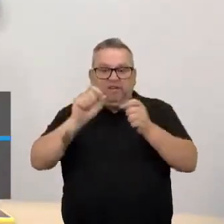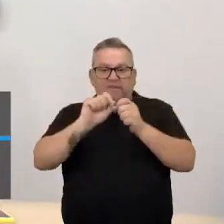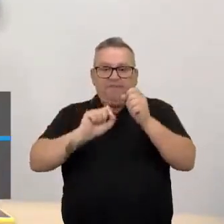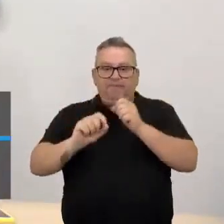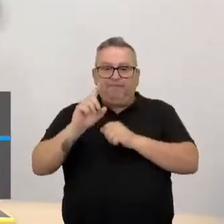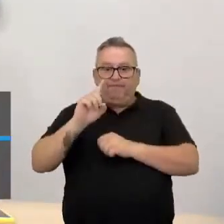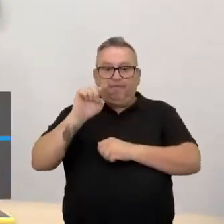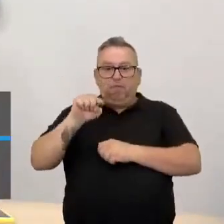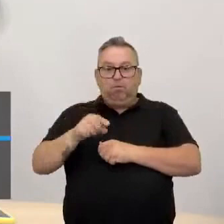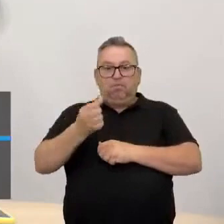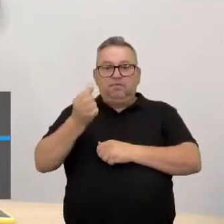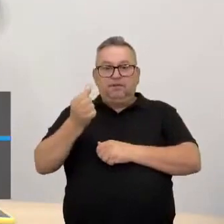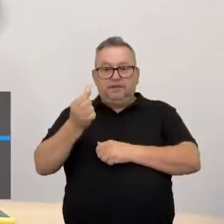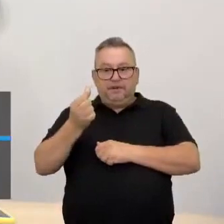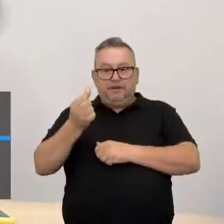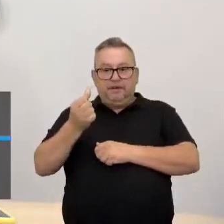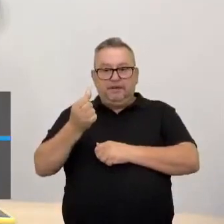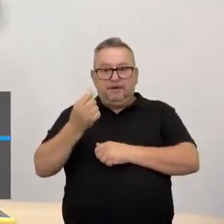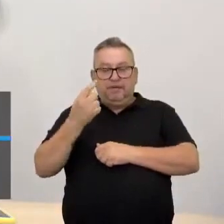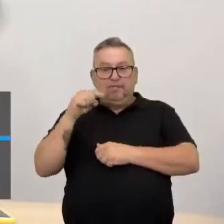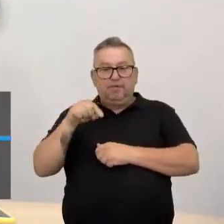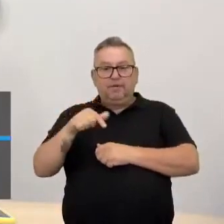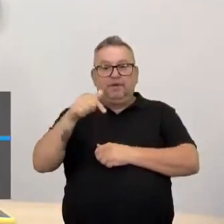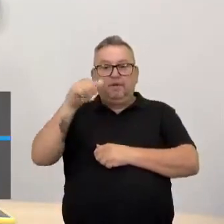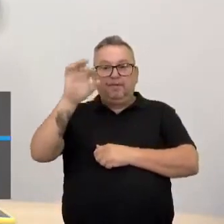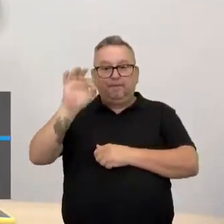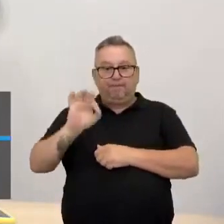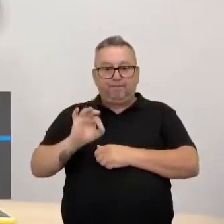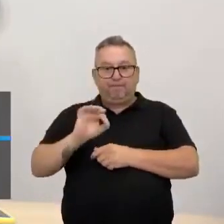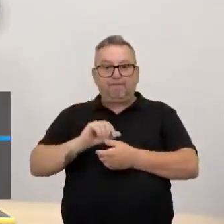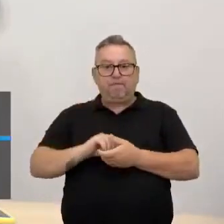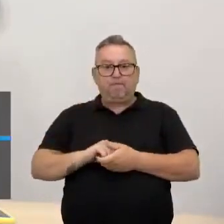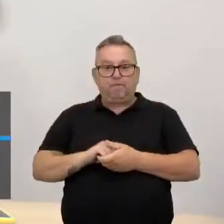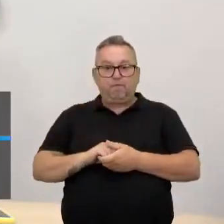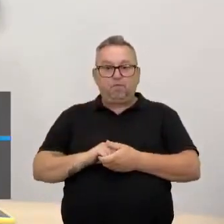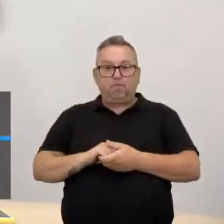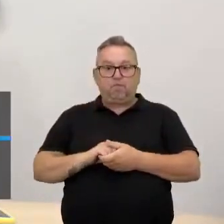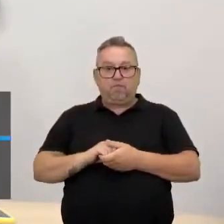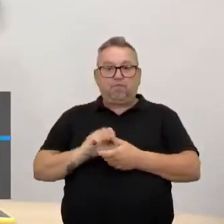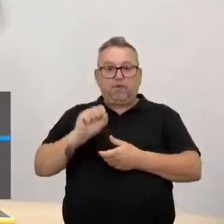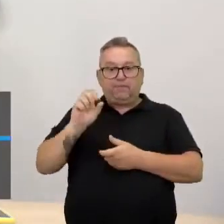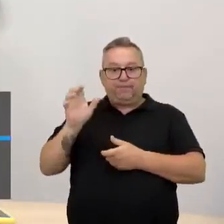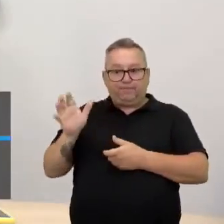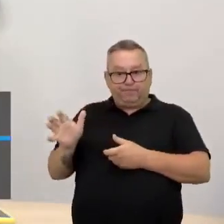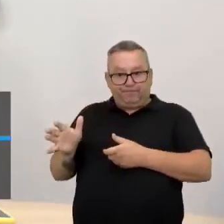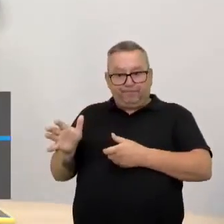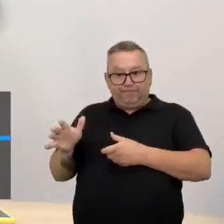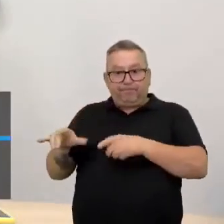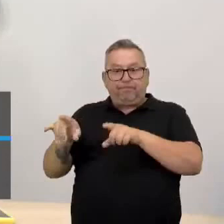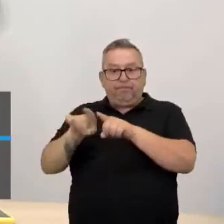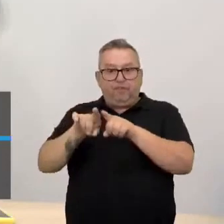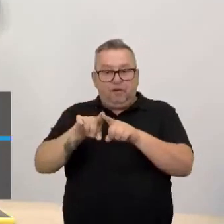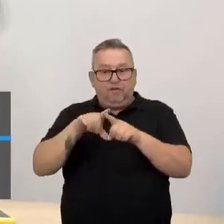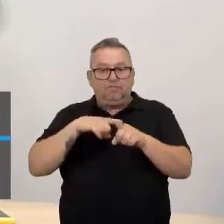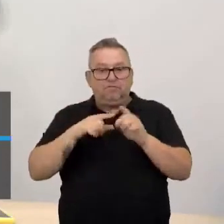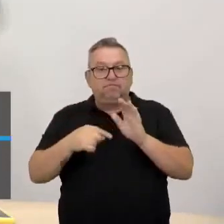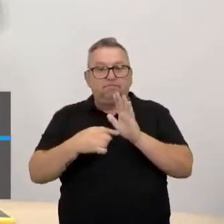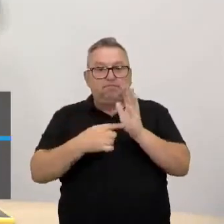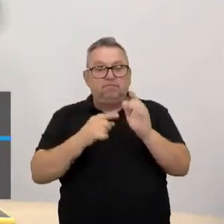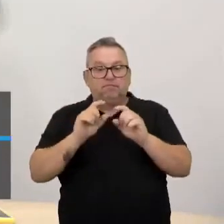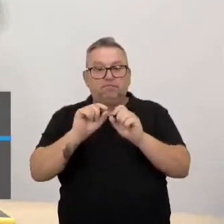de 1,6%, 1,7%. Então, o continente africano, ele ainda se destaca